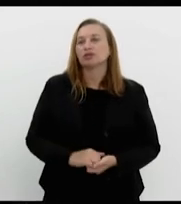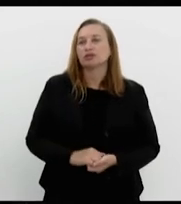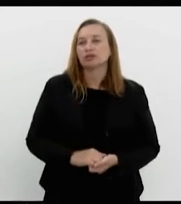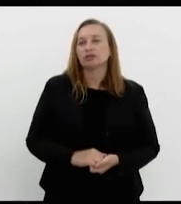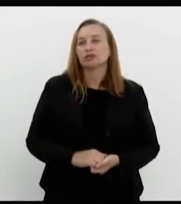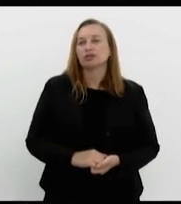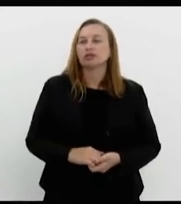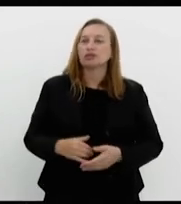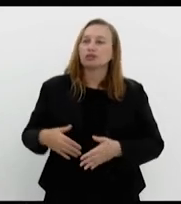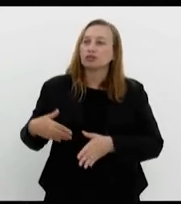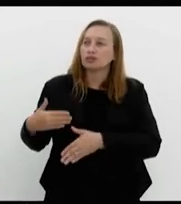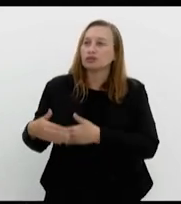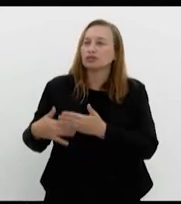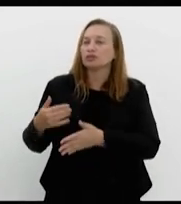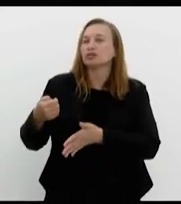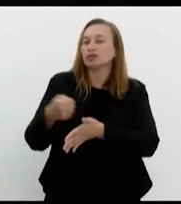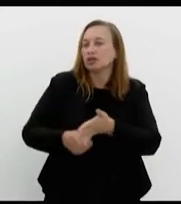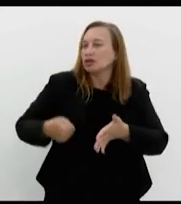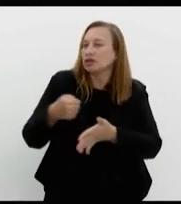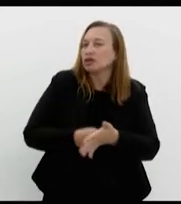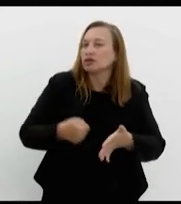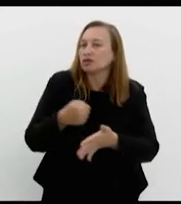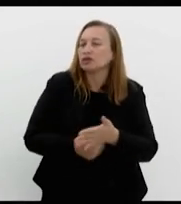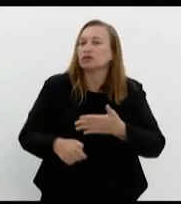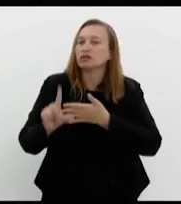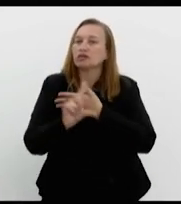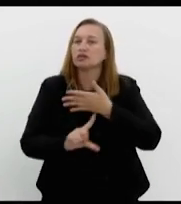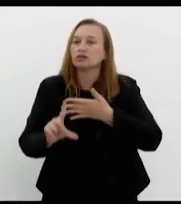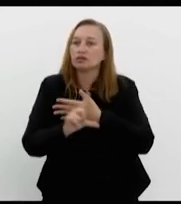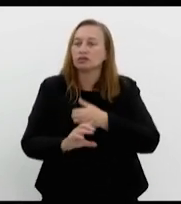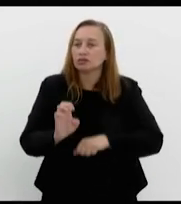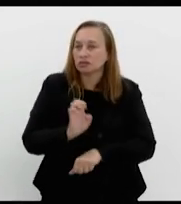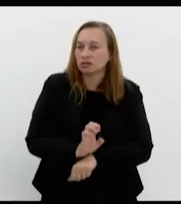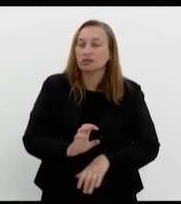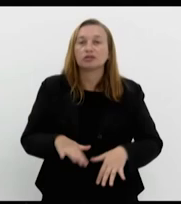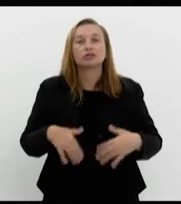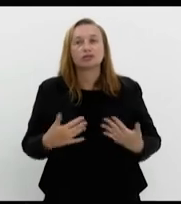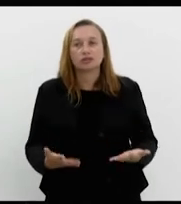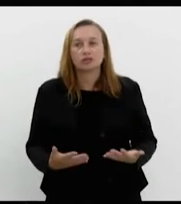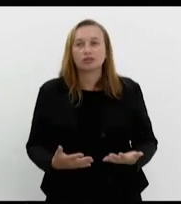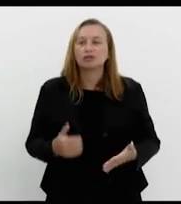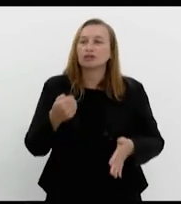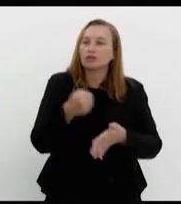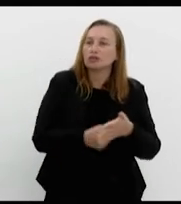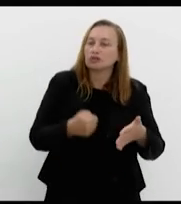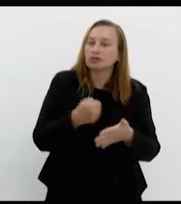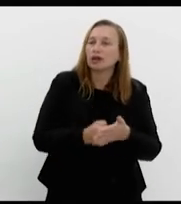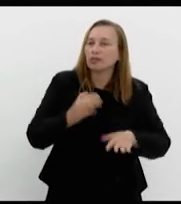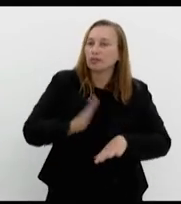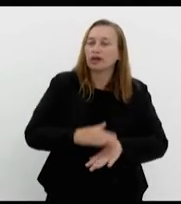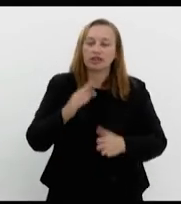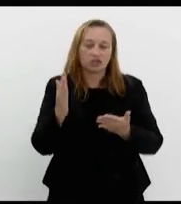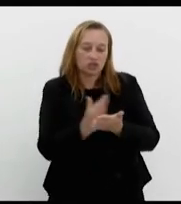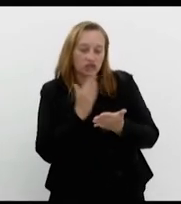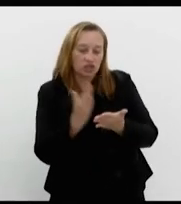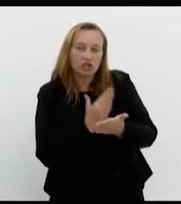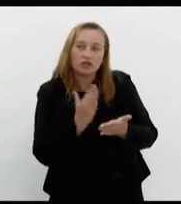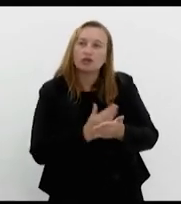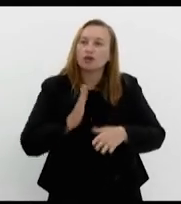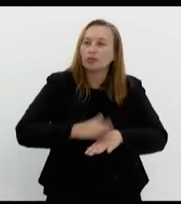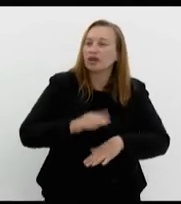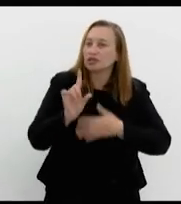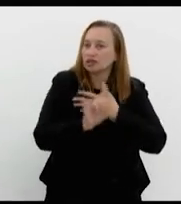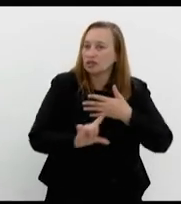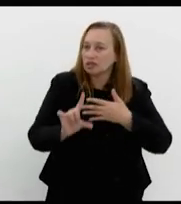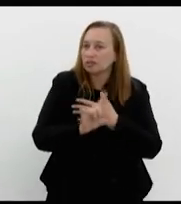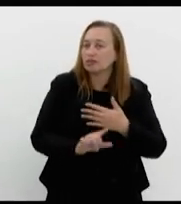seu legado de luta pela literatura em nosso estado. Enfim, lutar por mais livros, mais literatura, mais